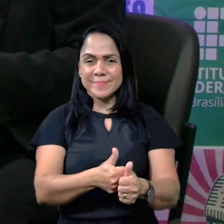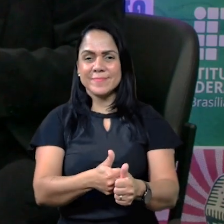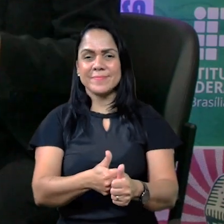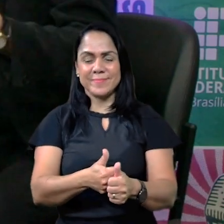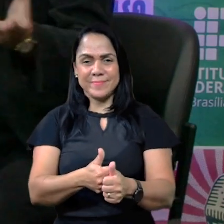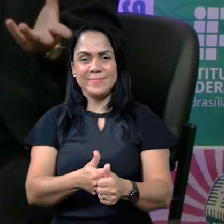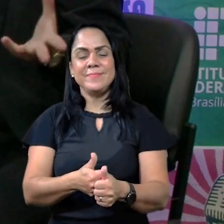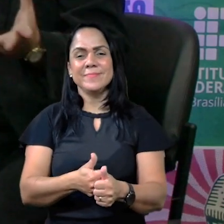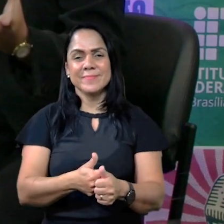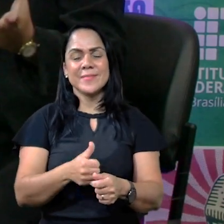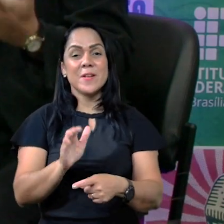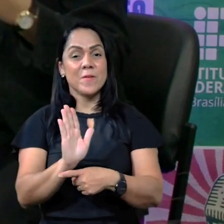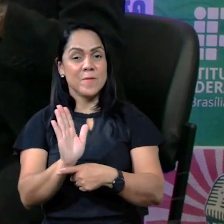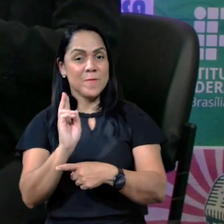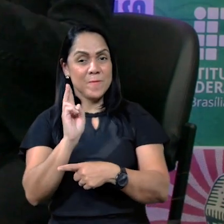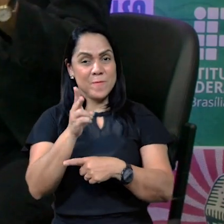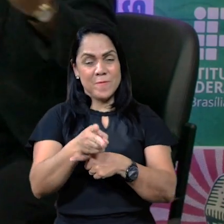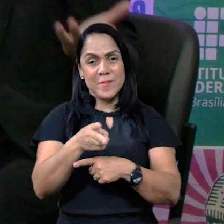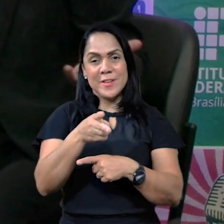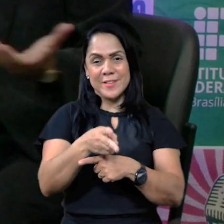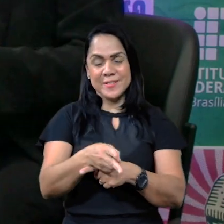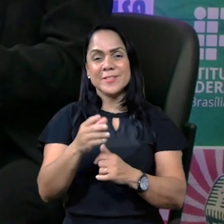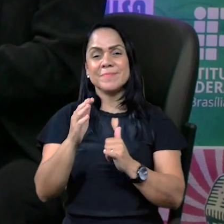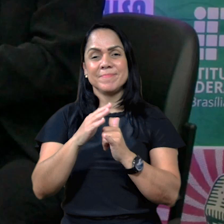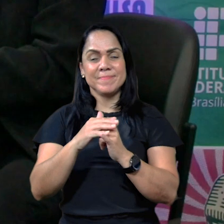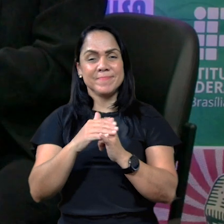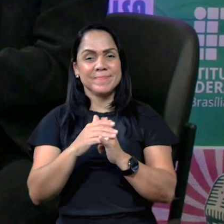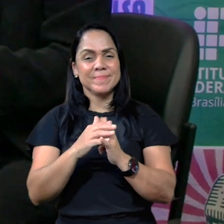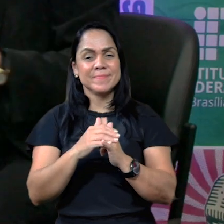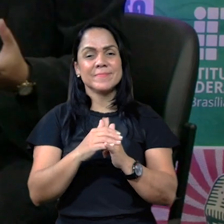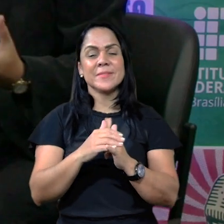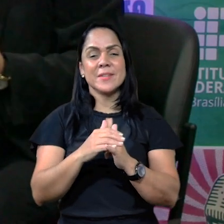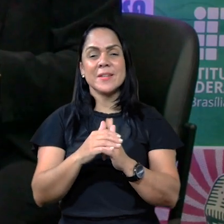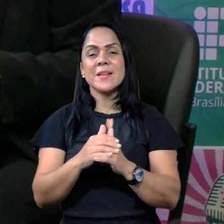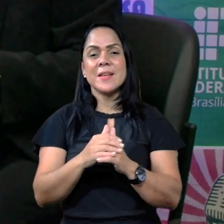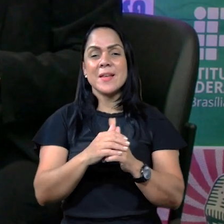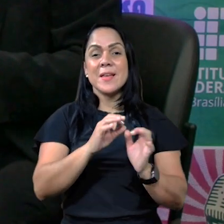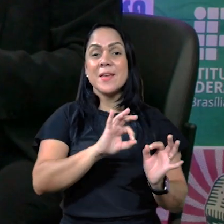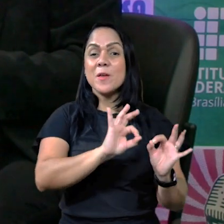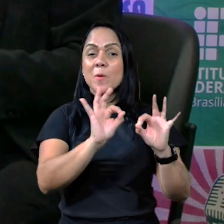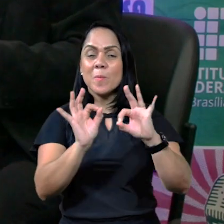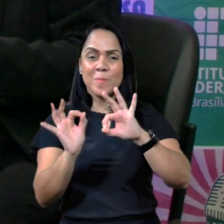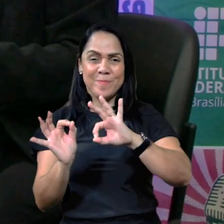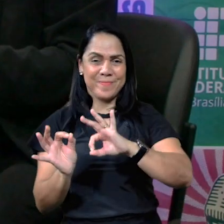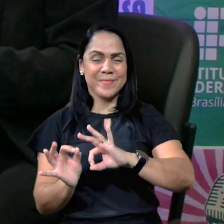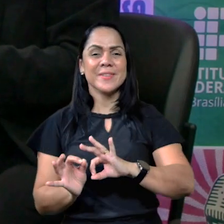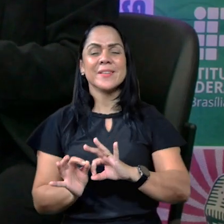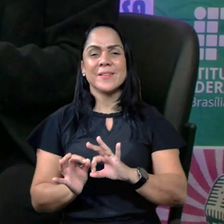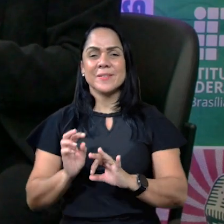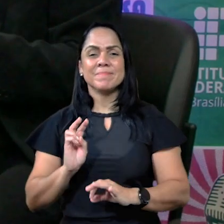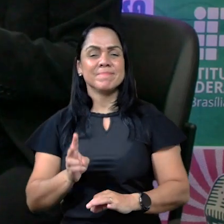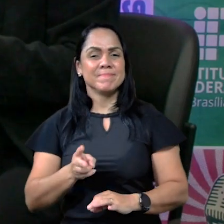O nosso videocast também, se você tá vendo pelo videocast. E acompanhe a nossa produção, que é uma produção